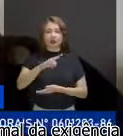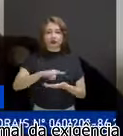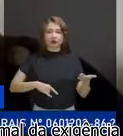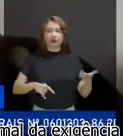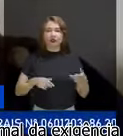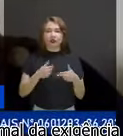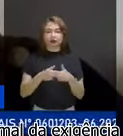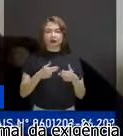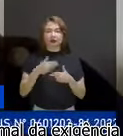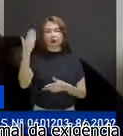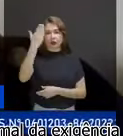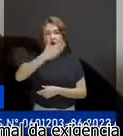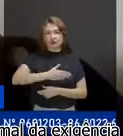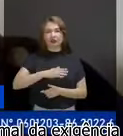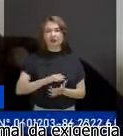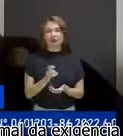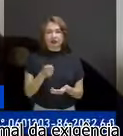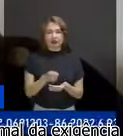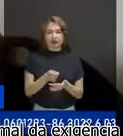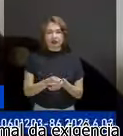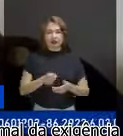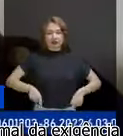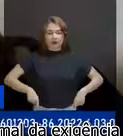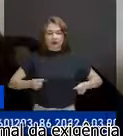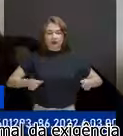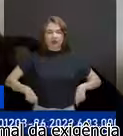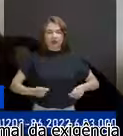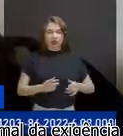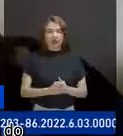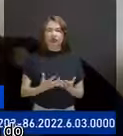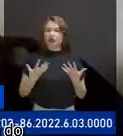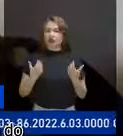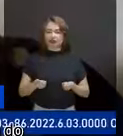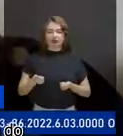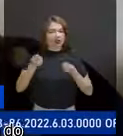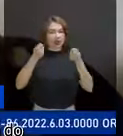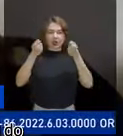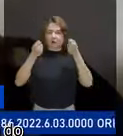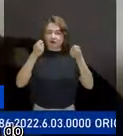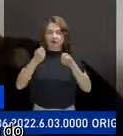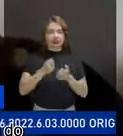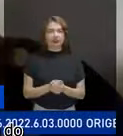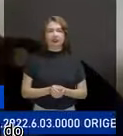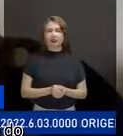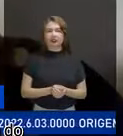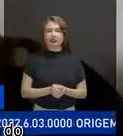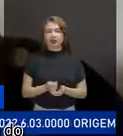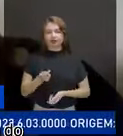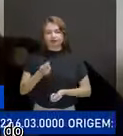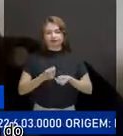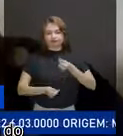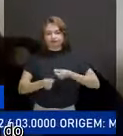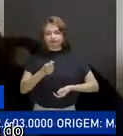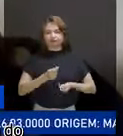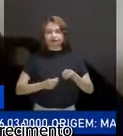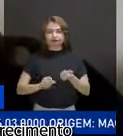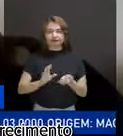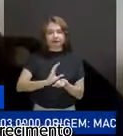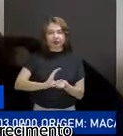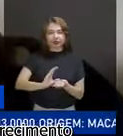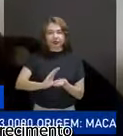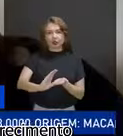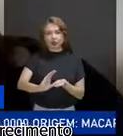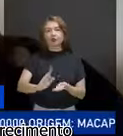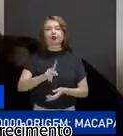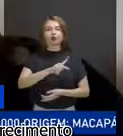sirvam para a comprovação formal da exigência do gasto, não permitem análise da razoabilidade do emprego de recursos públicos.